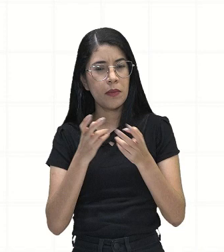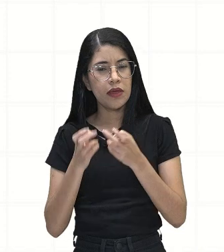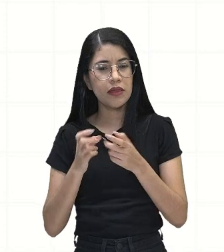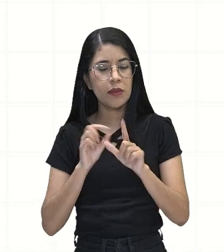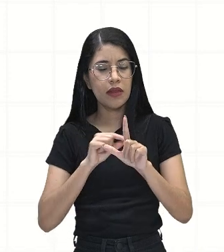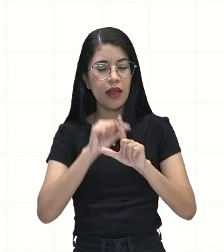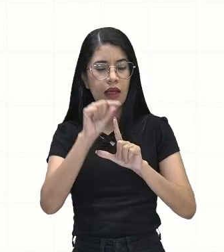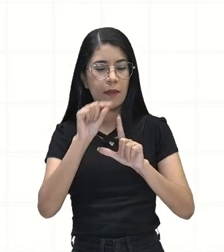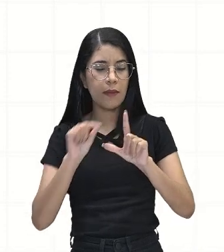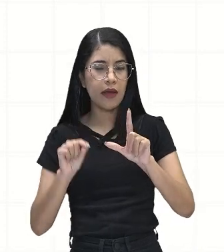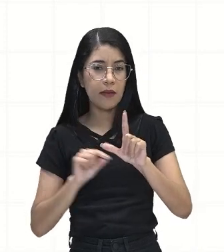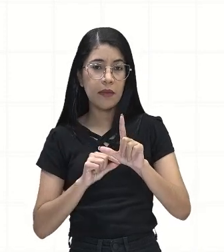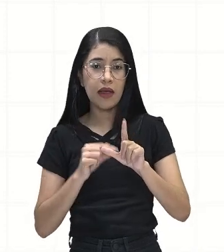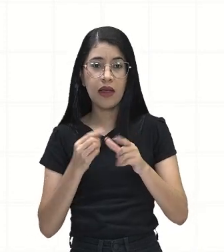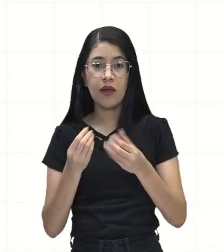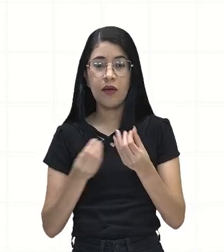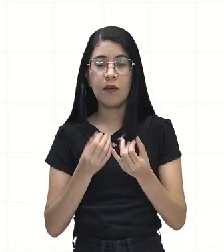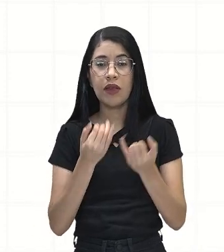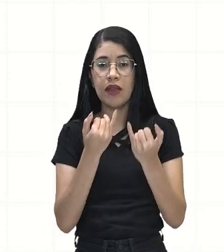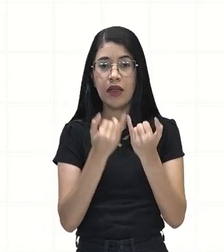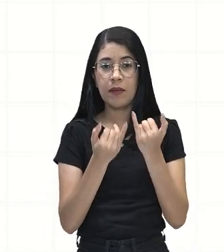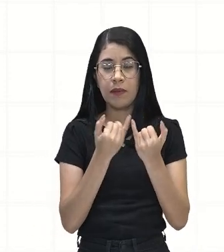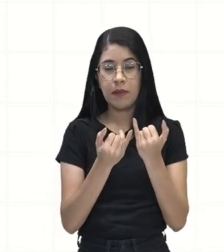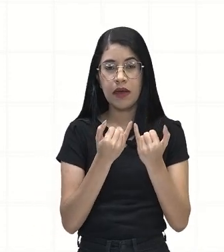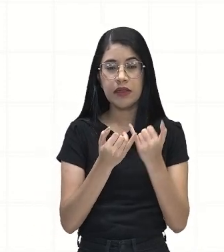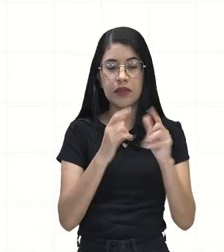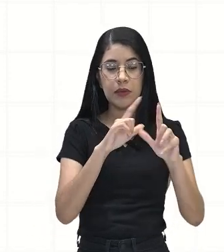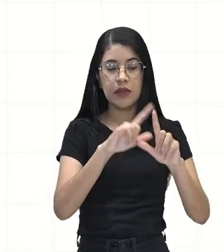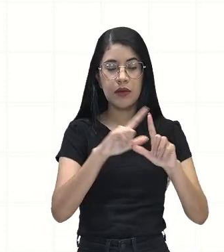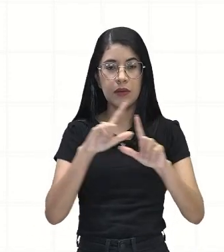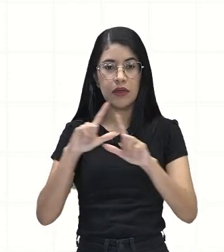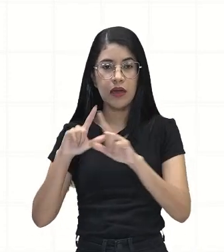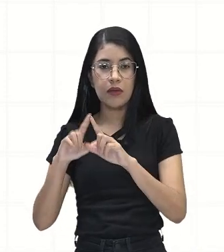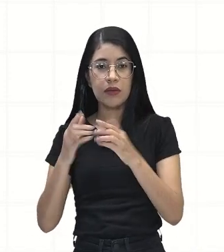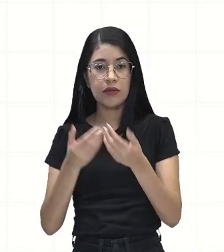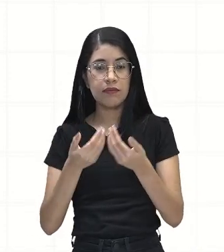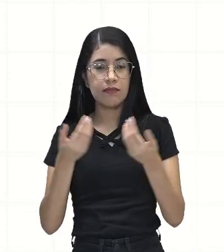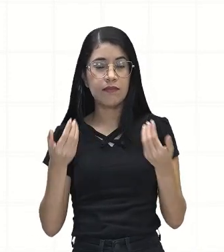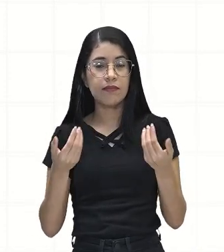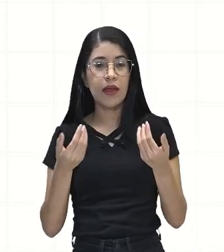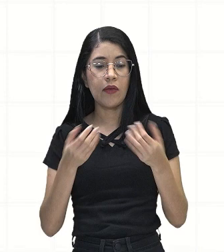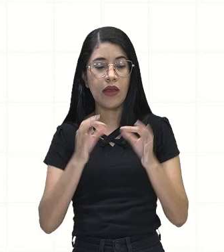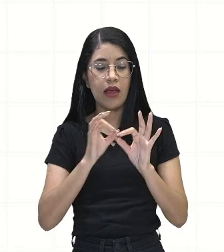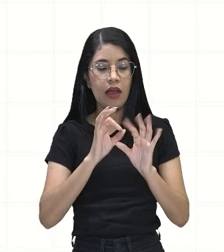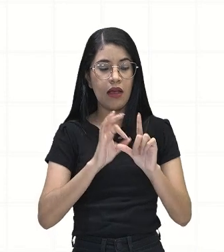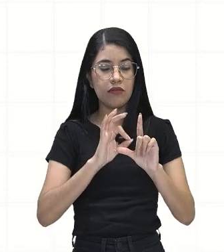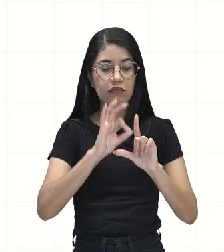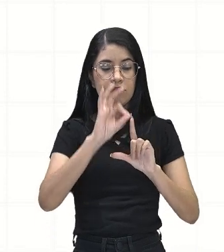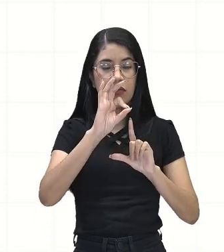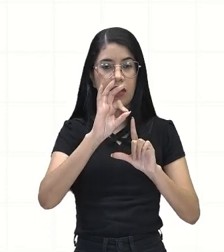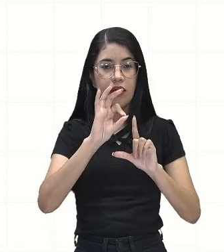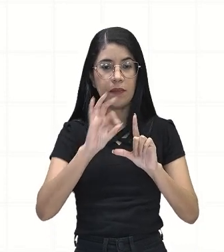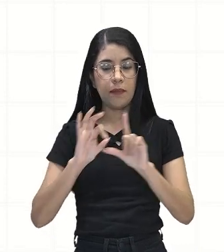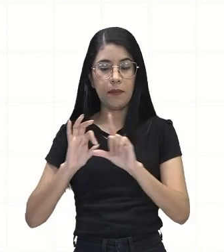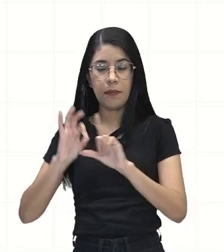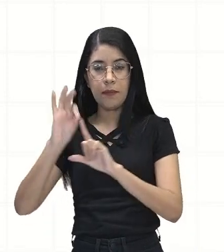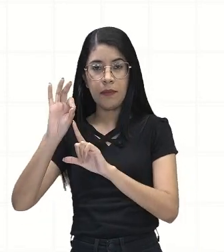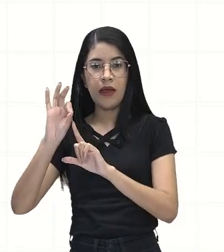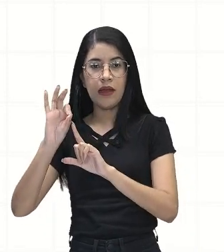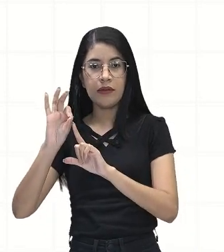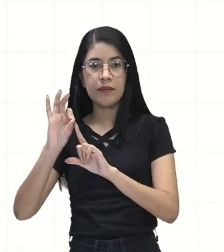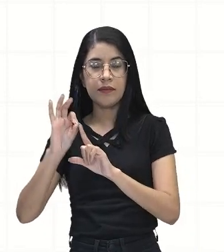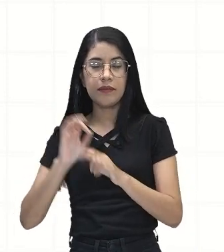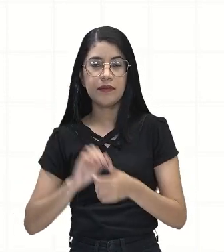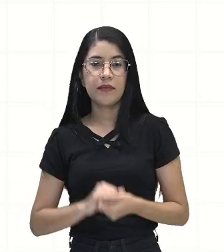métricas, a gente está, né, desmembrando aqui, através dessa altura, né, dois triângulos menores.